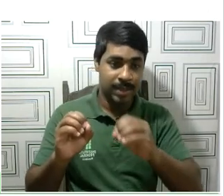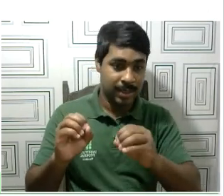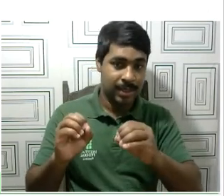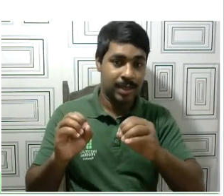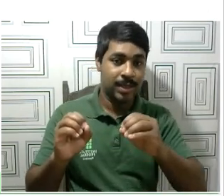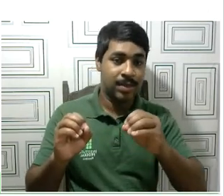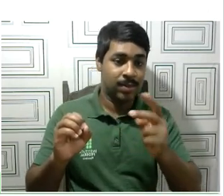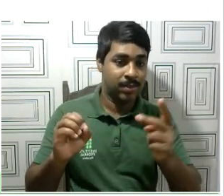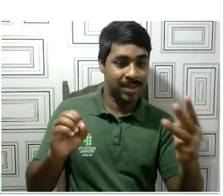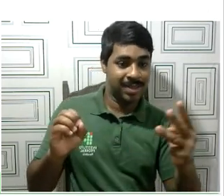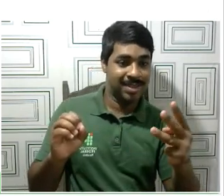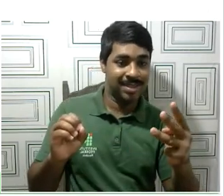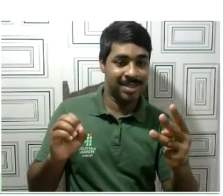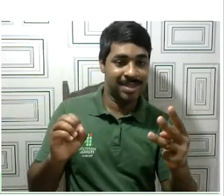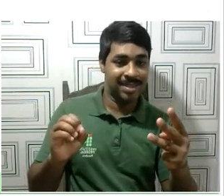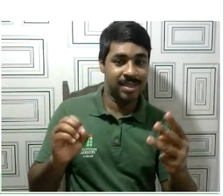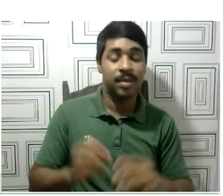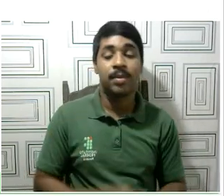Então, assim,